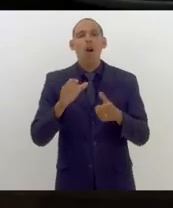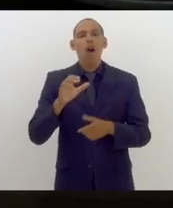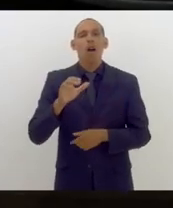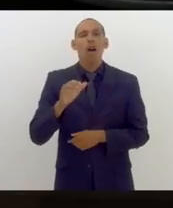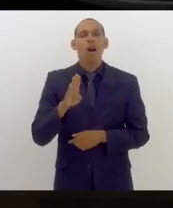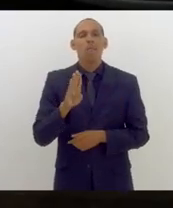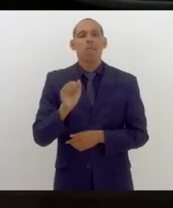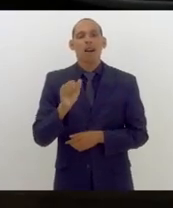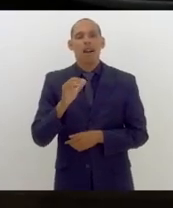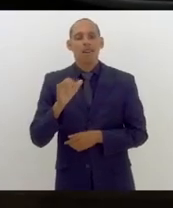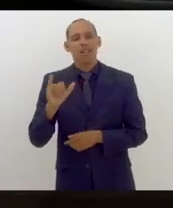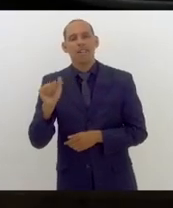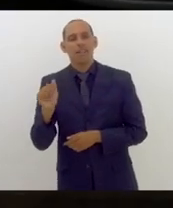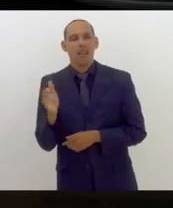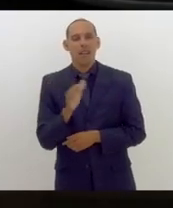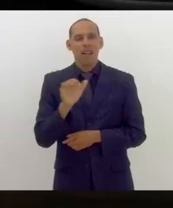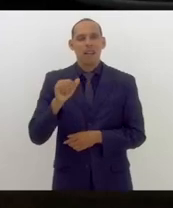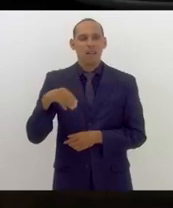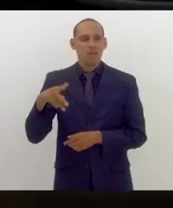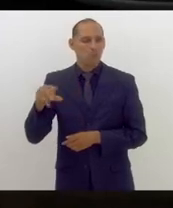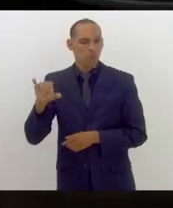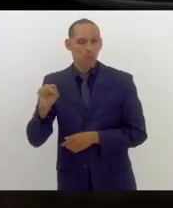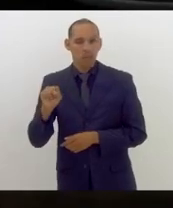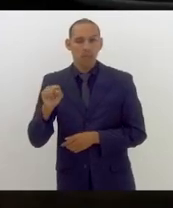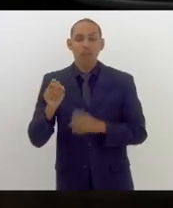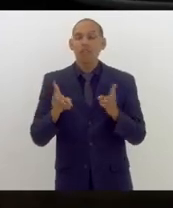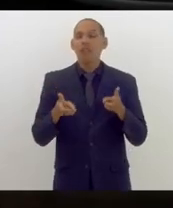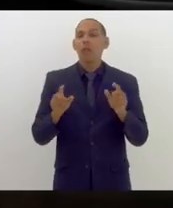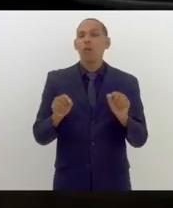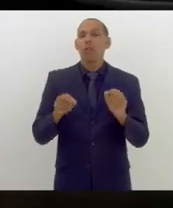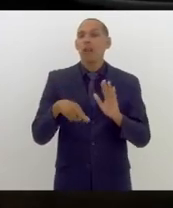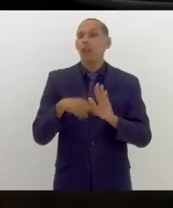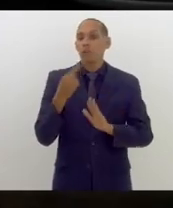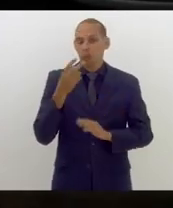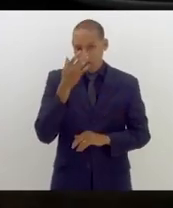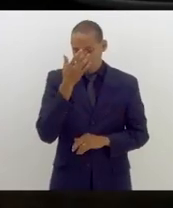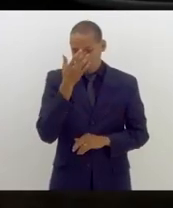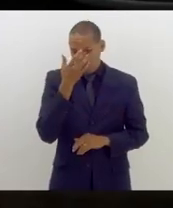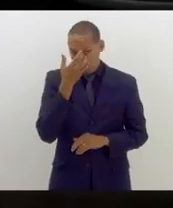tá então sempre se baseou na resolução